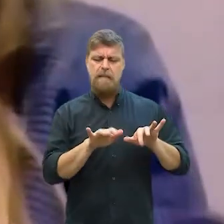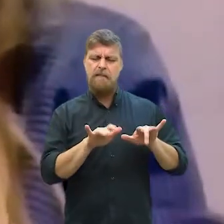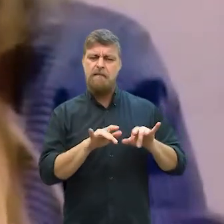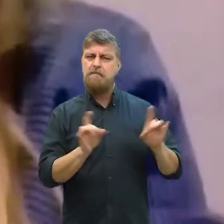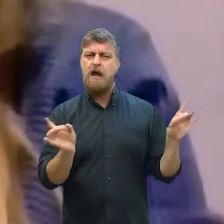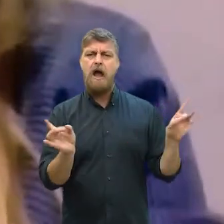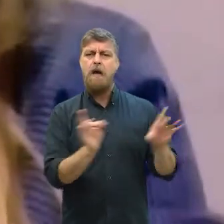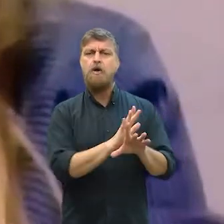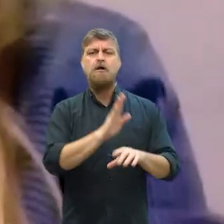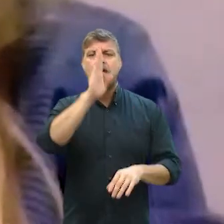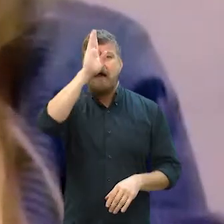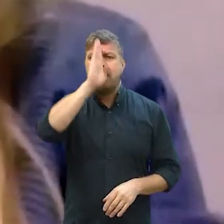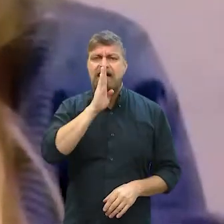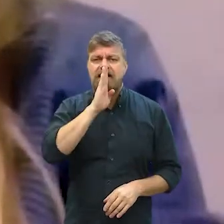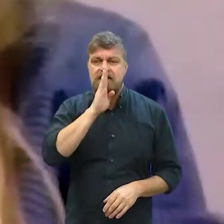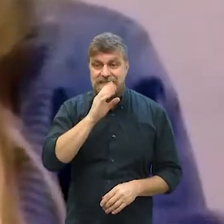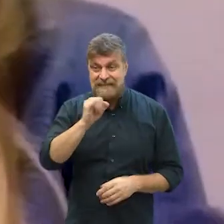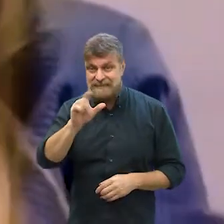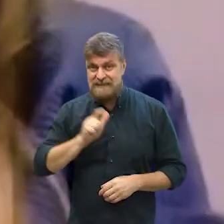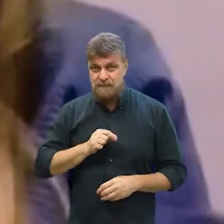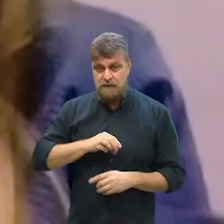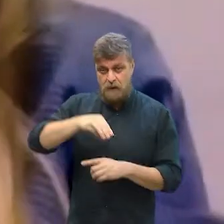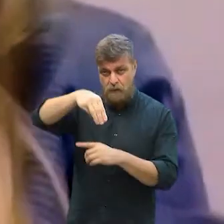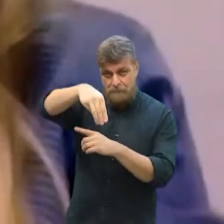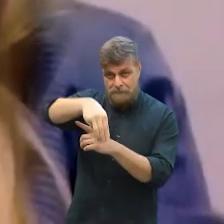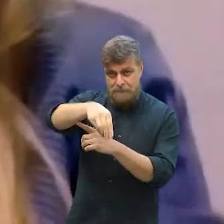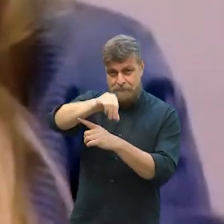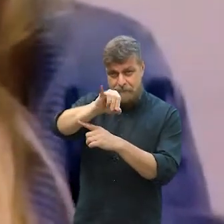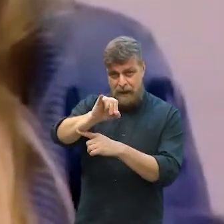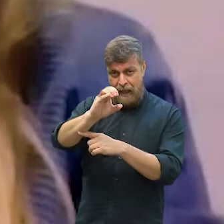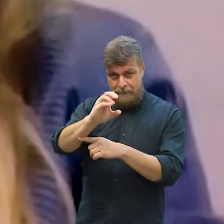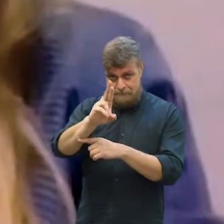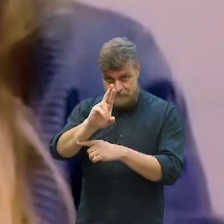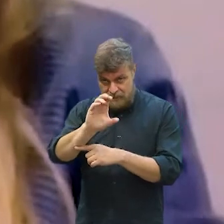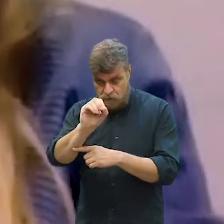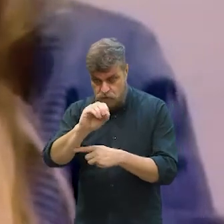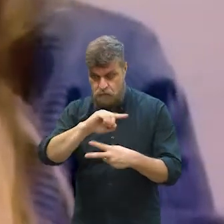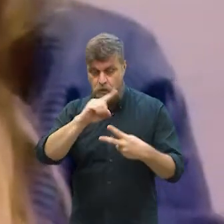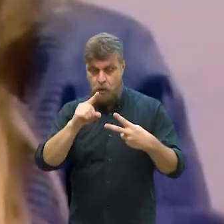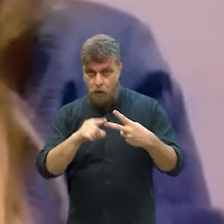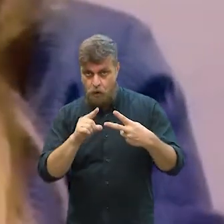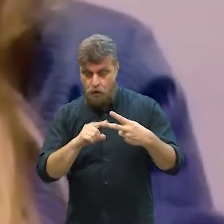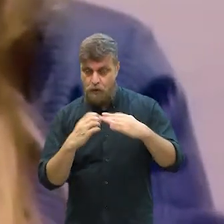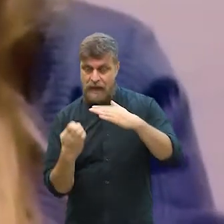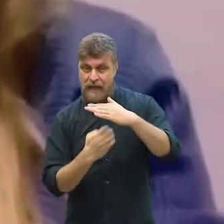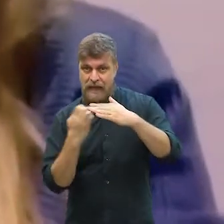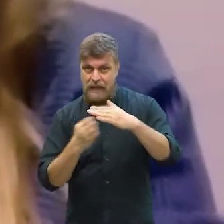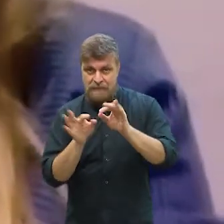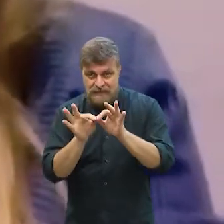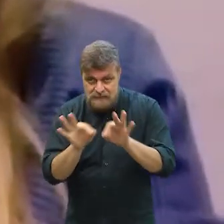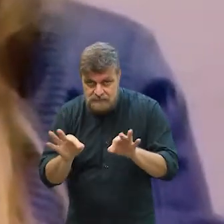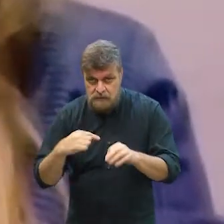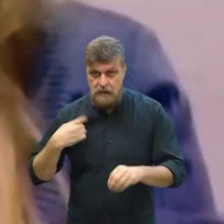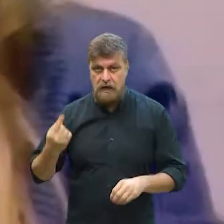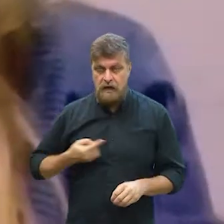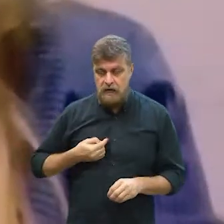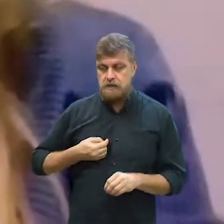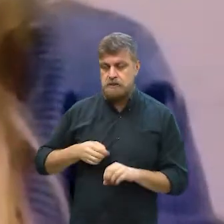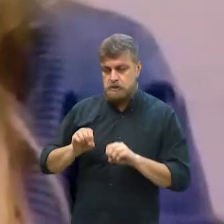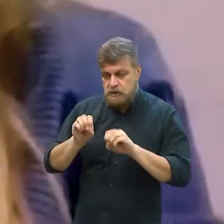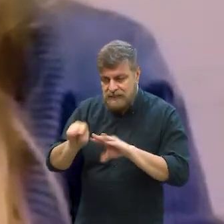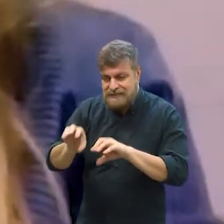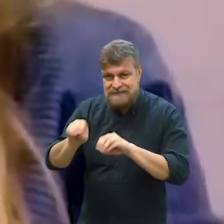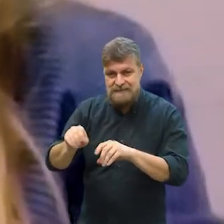nós realizamos a abertura gratuitamente. Caso seja uma microempresa, uma empresa de pequeno porte, nós realizamos aqui todo o processo